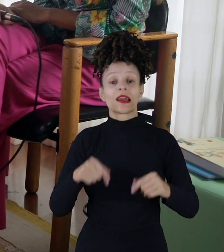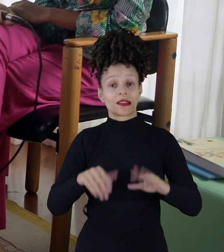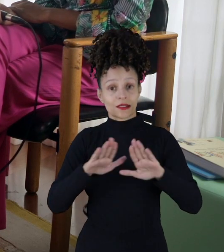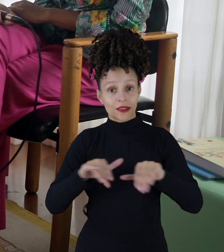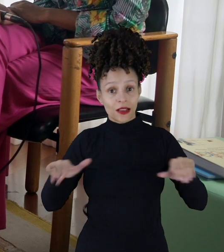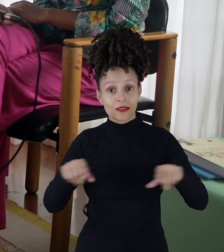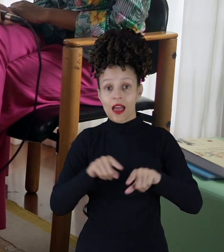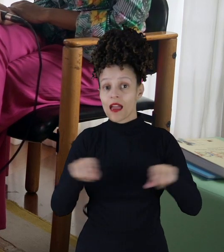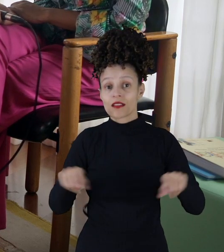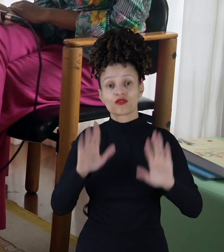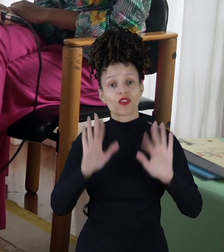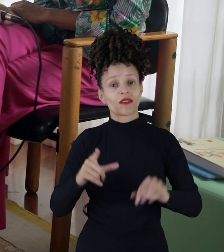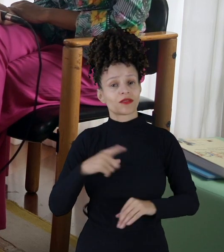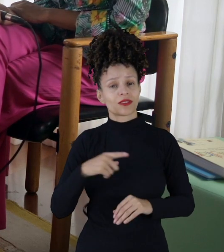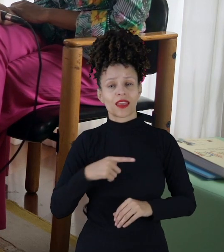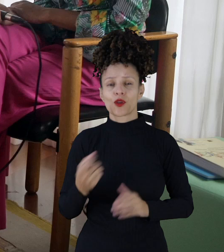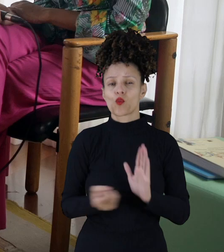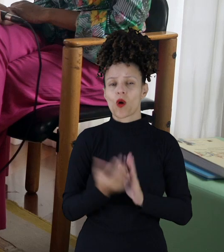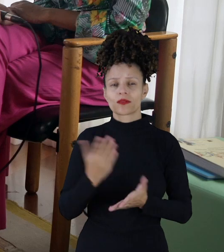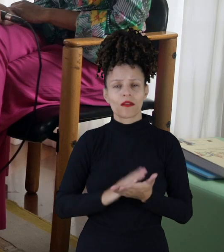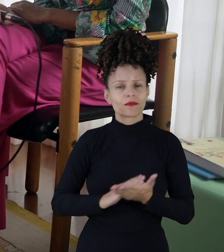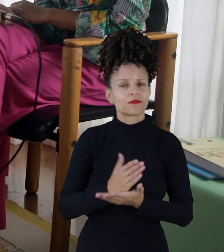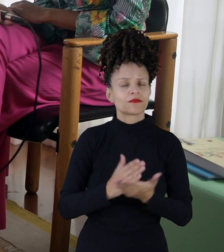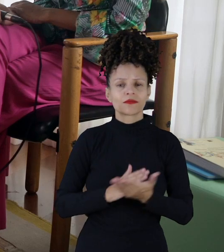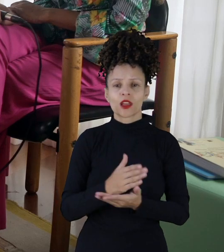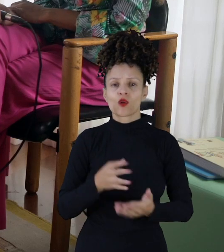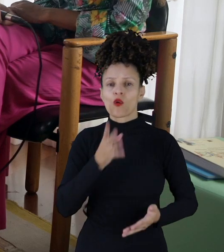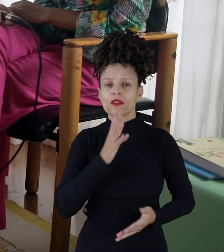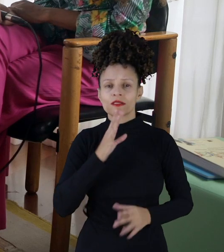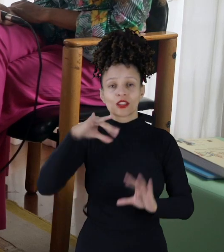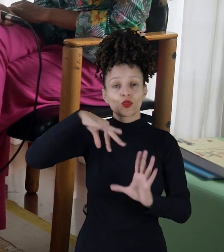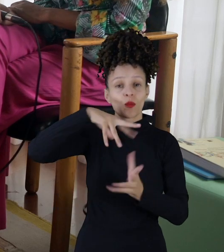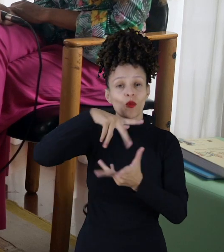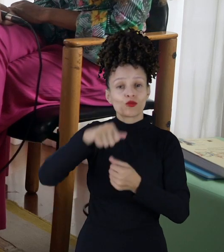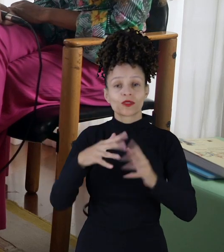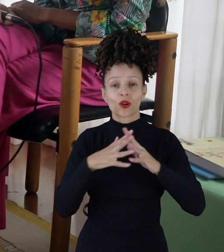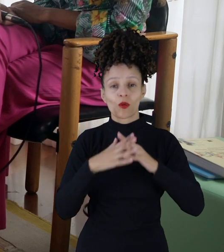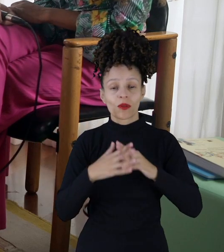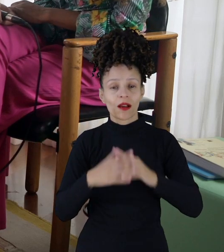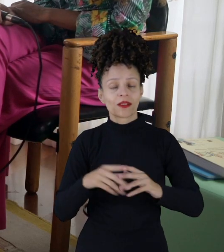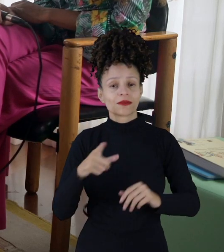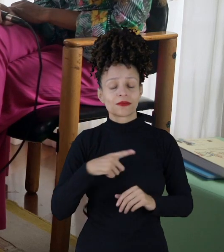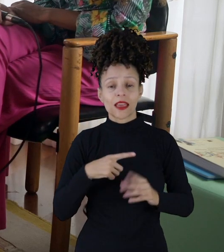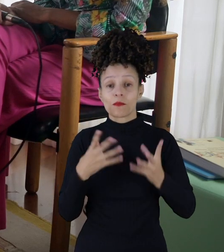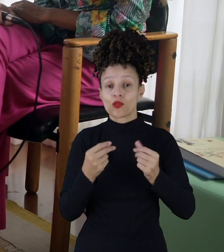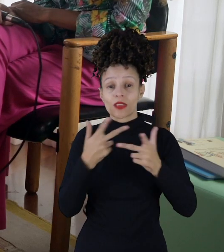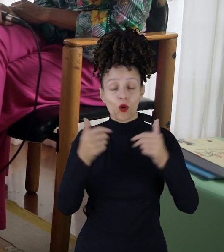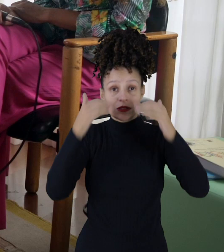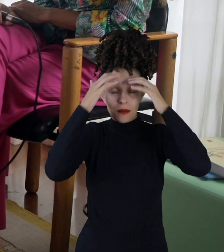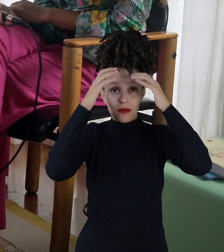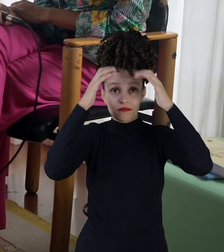né? E a criança, ela já tem tantas inquietações, ela está conhecendo um mundo tão complicado, ela tem tanta coisa